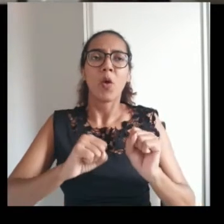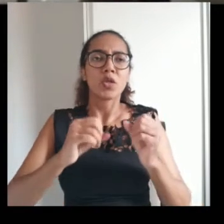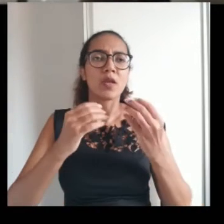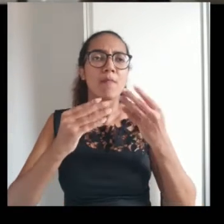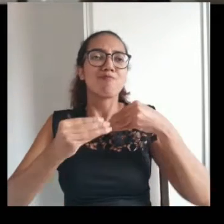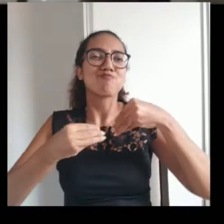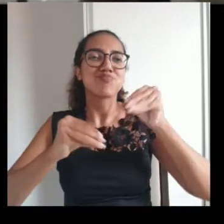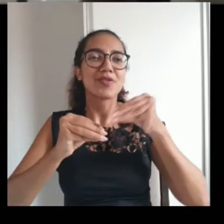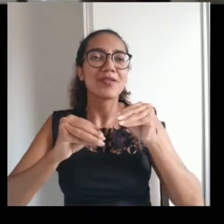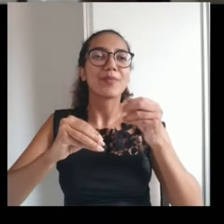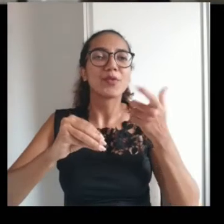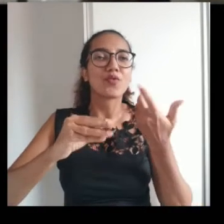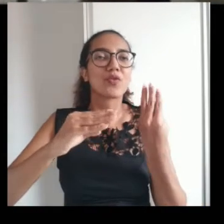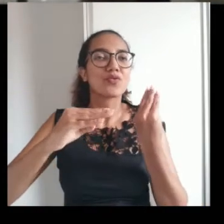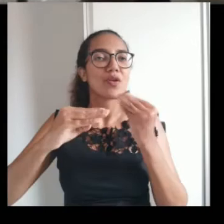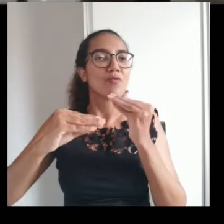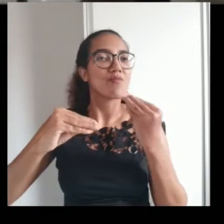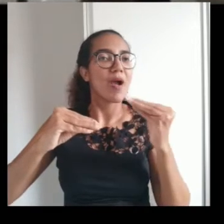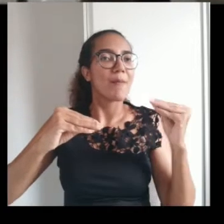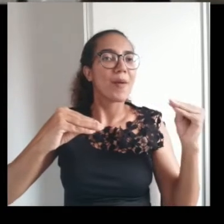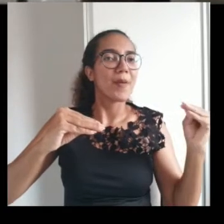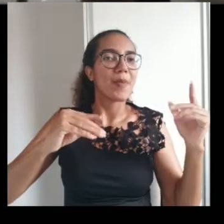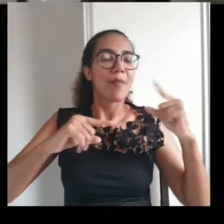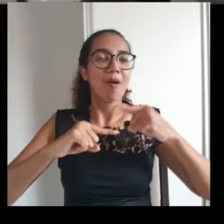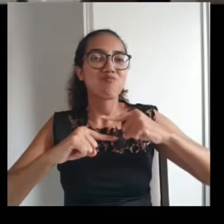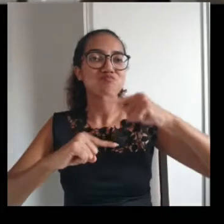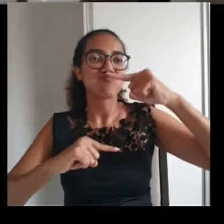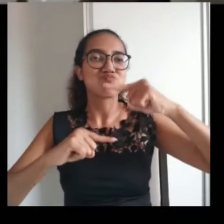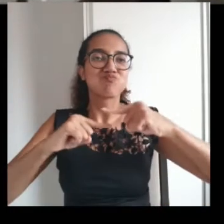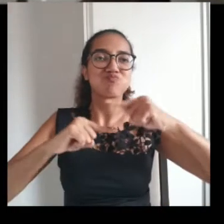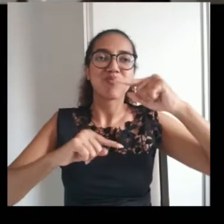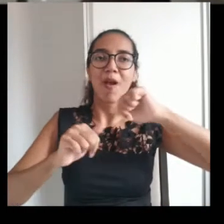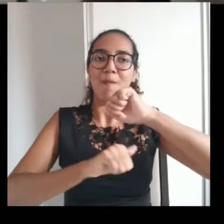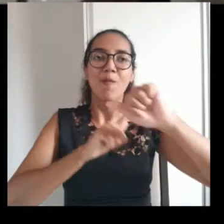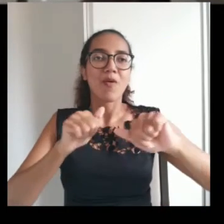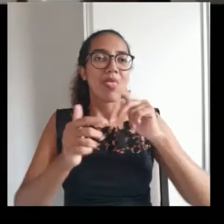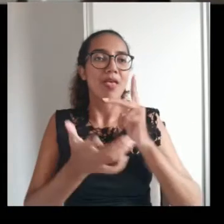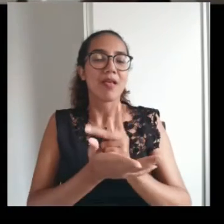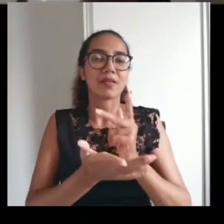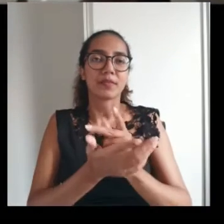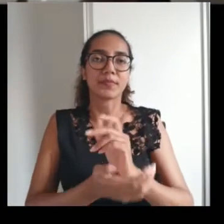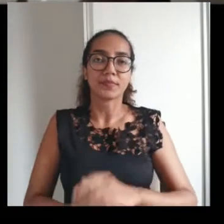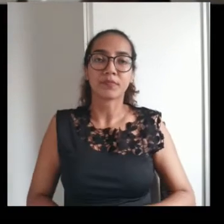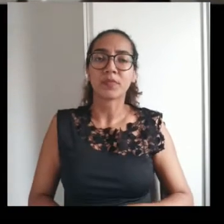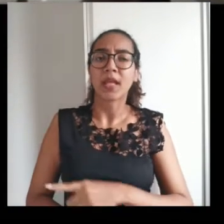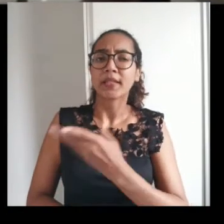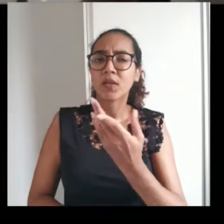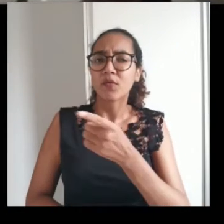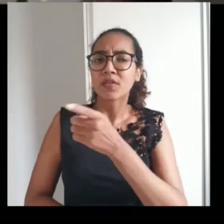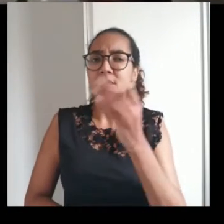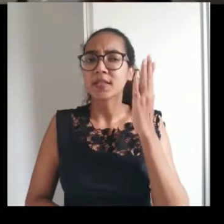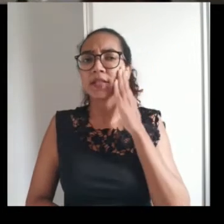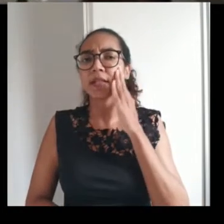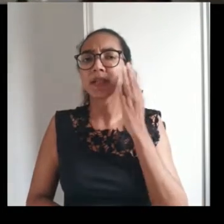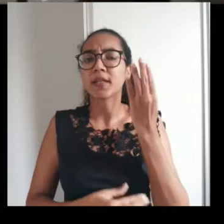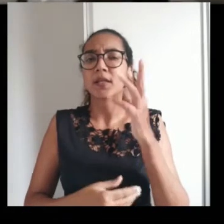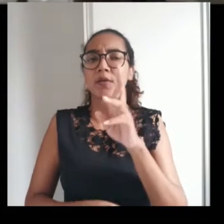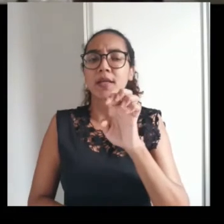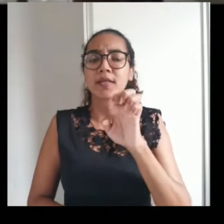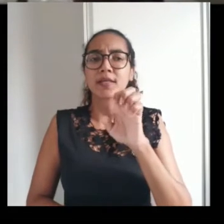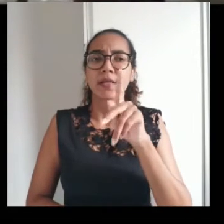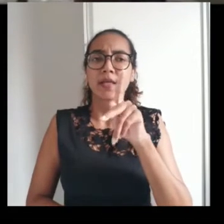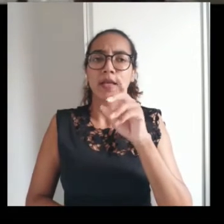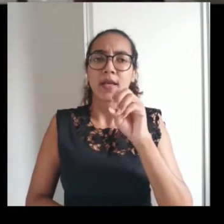objeto que a gente está construindo aqui, esse repositório de contas? Ele é um repositório de contas bem simples, né? Que usa array ainda. Aqui